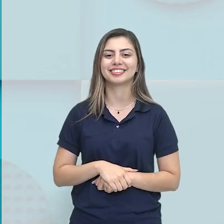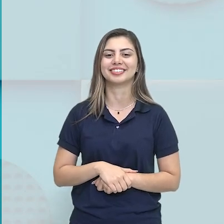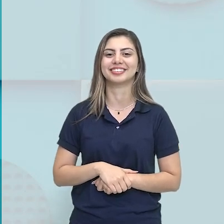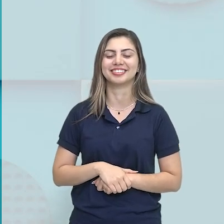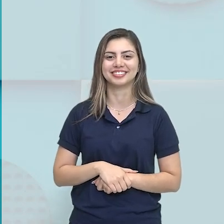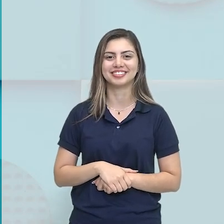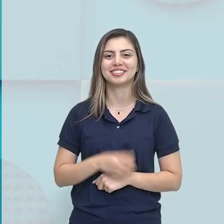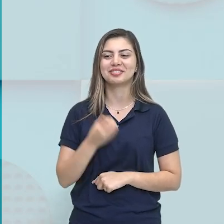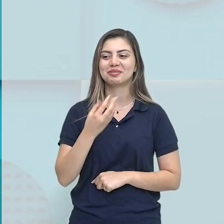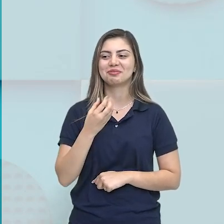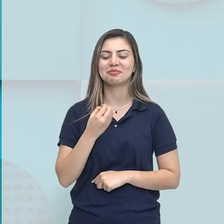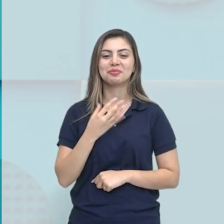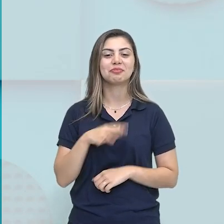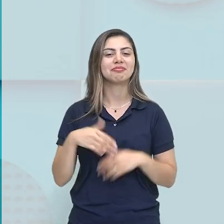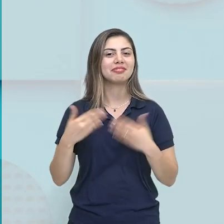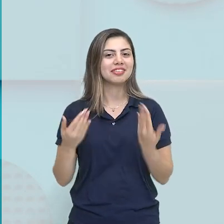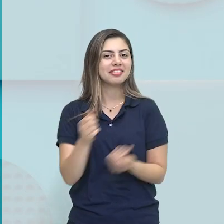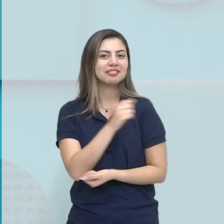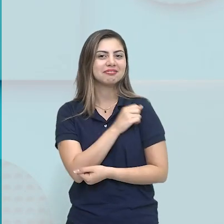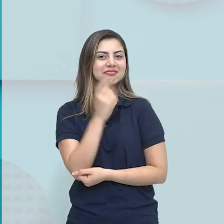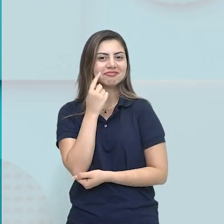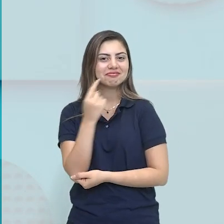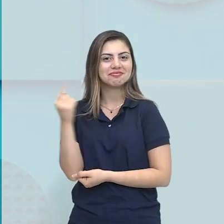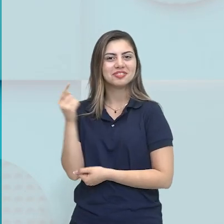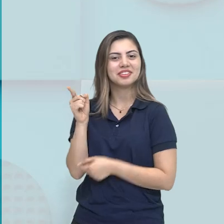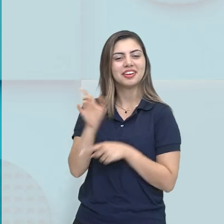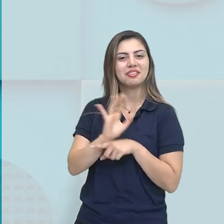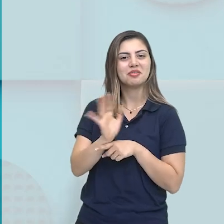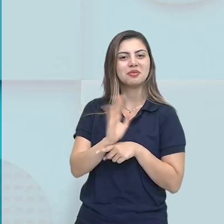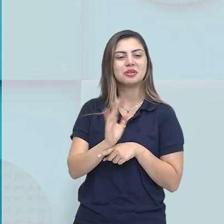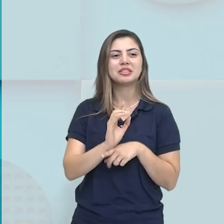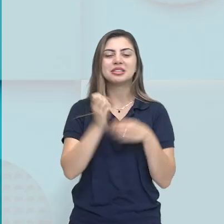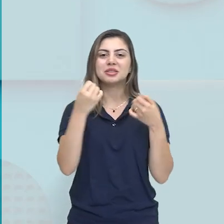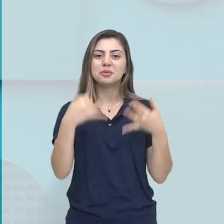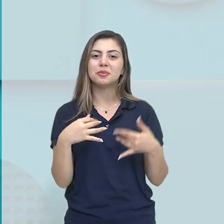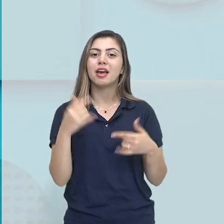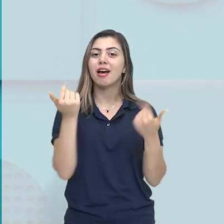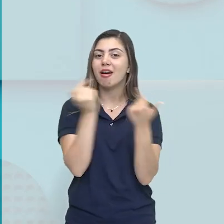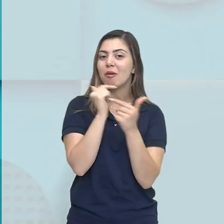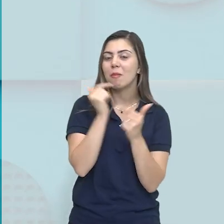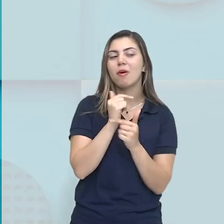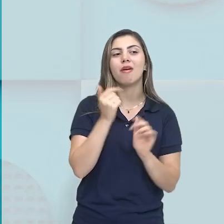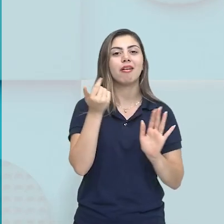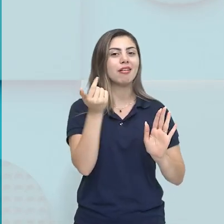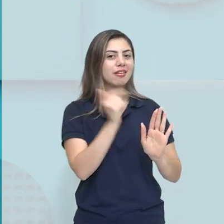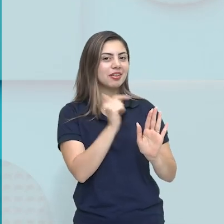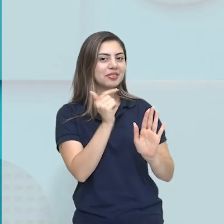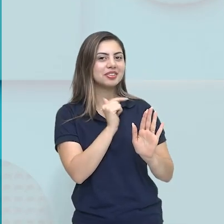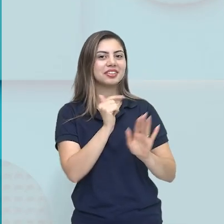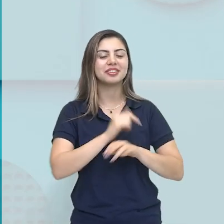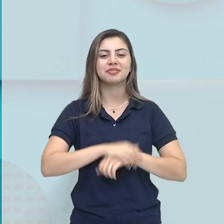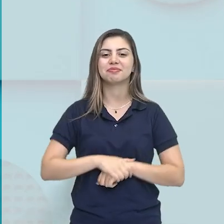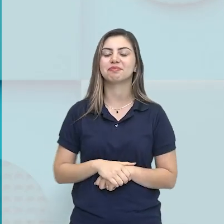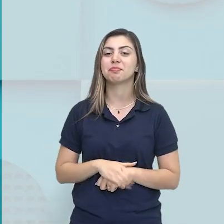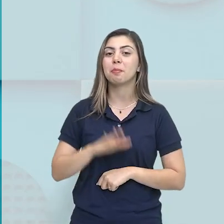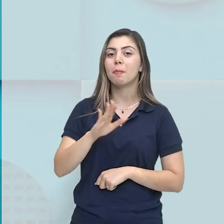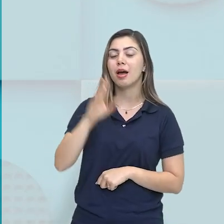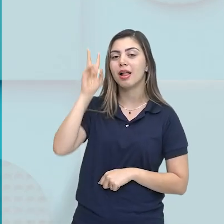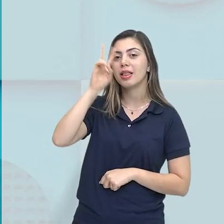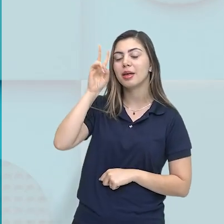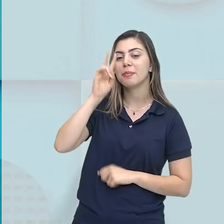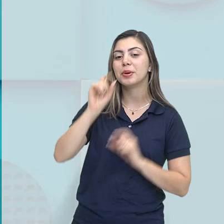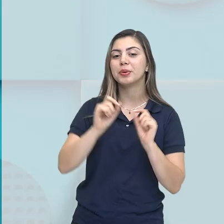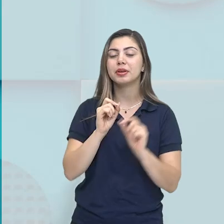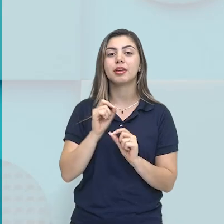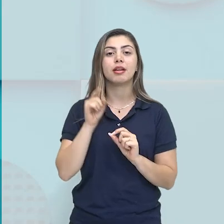Muito bem, turmas. Então, vocês viram aí o vídeo que mostra um pouco do que é humor e da ironia. Lembrando que